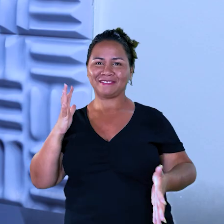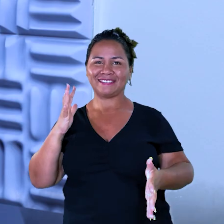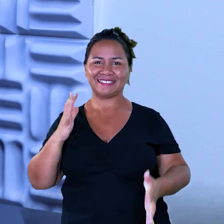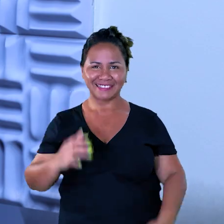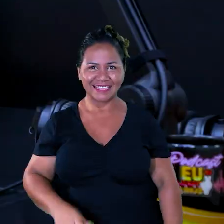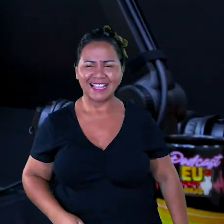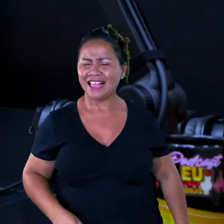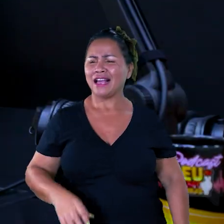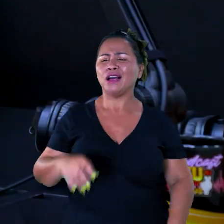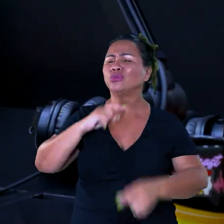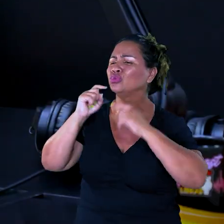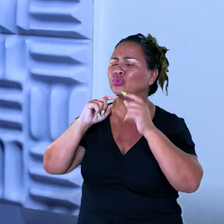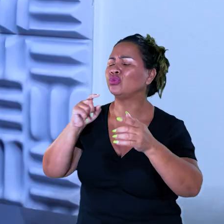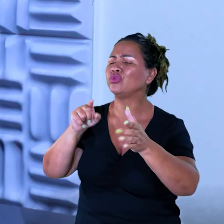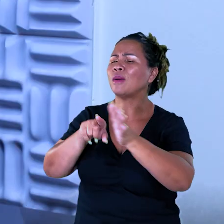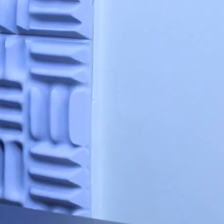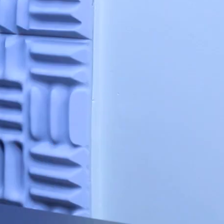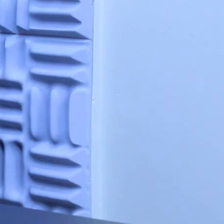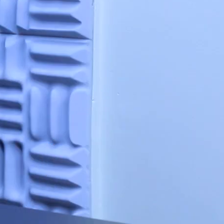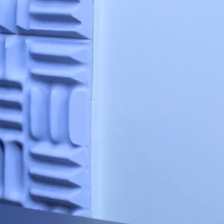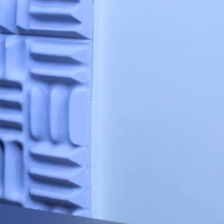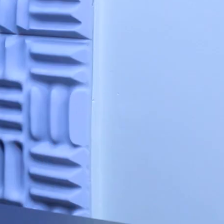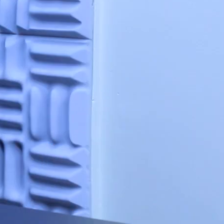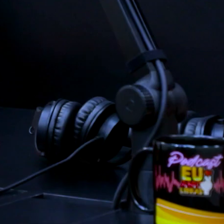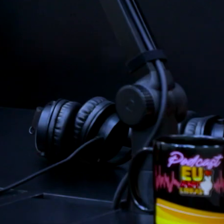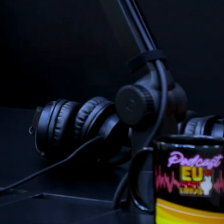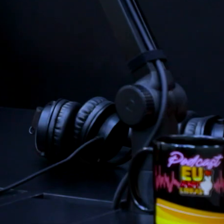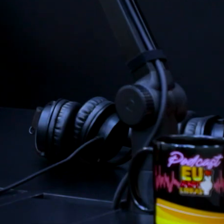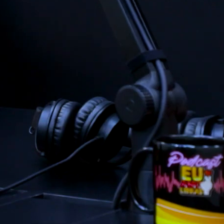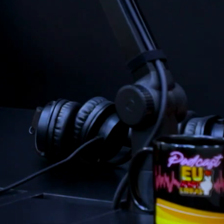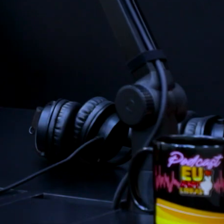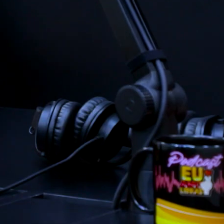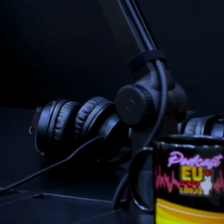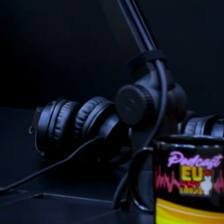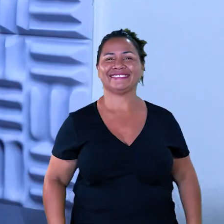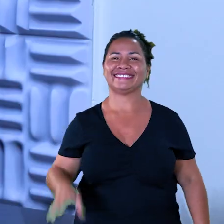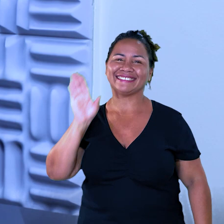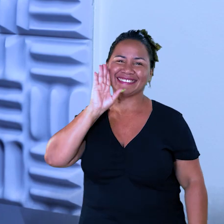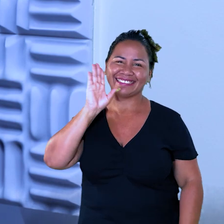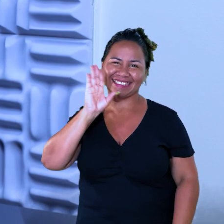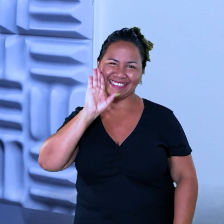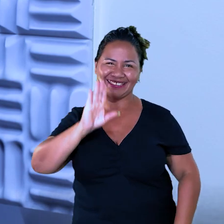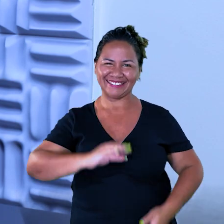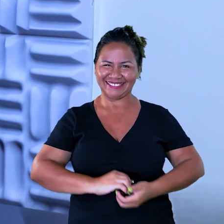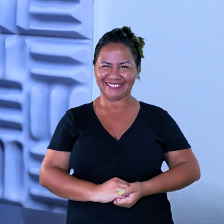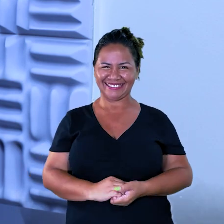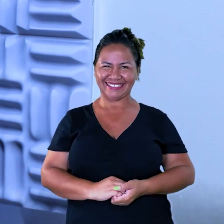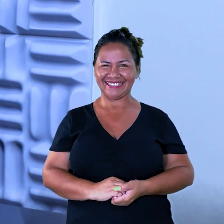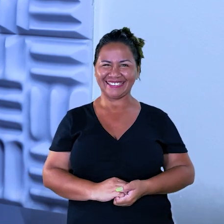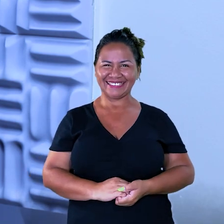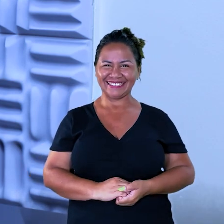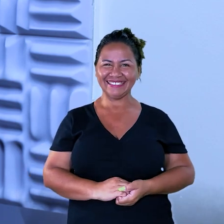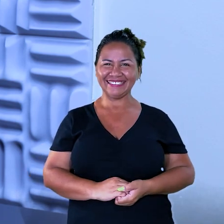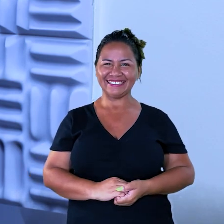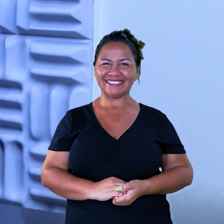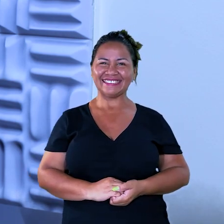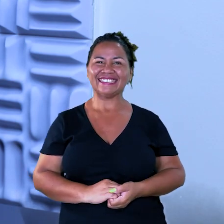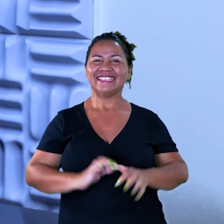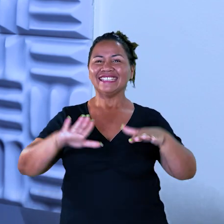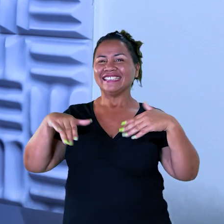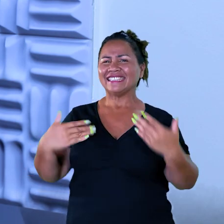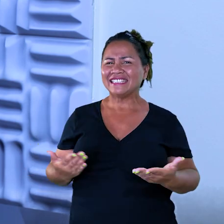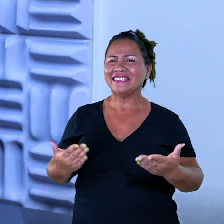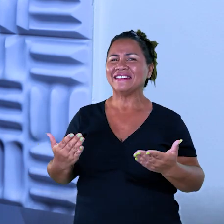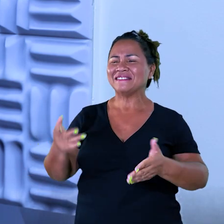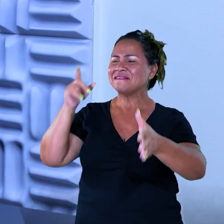tem sinal sim. Aí vai, dá pra falar desse tema. Dá pra falar desse tema. Que show. E aí, quais os planos pro futuro? Você